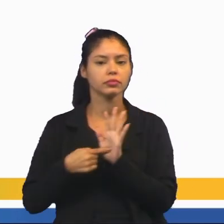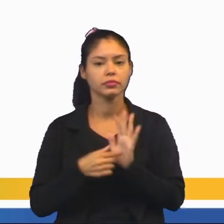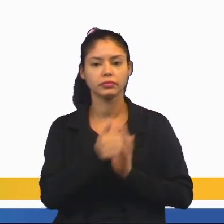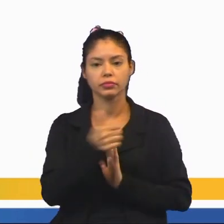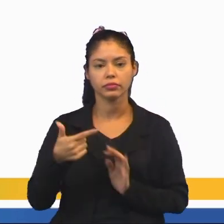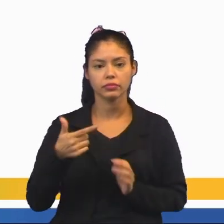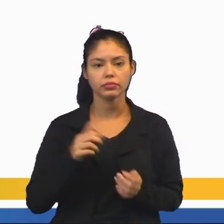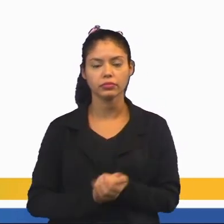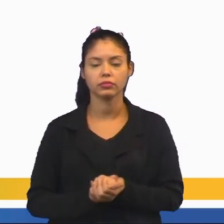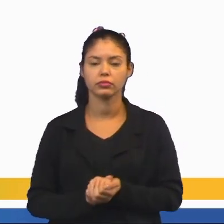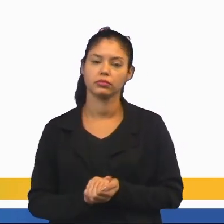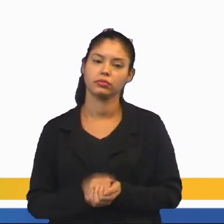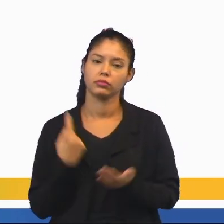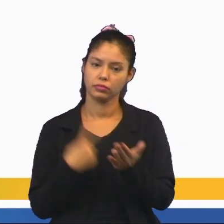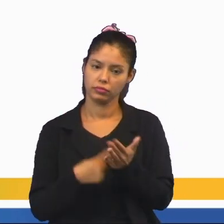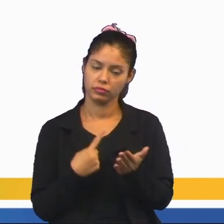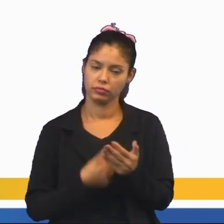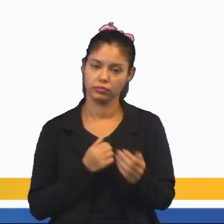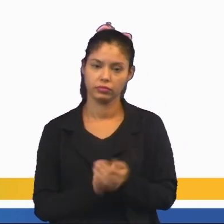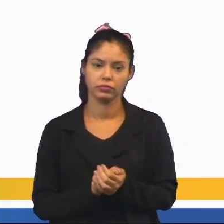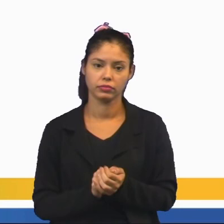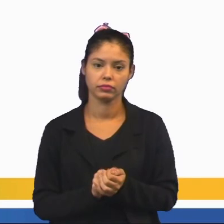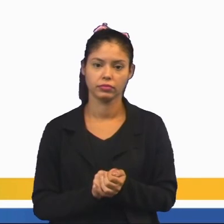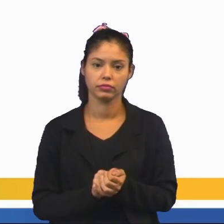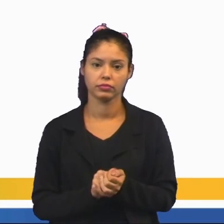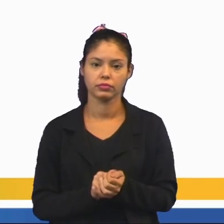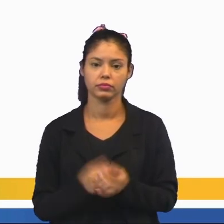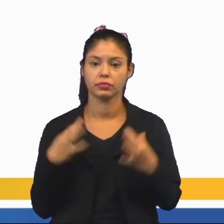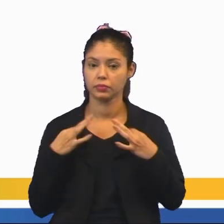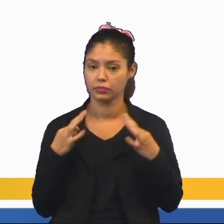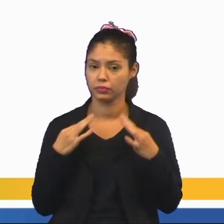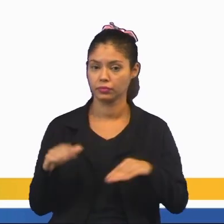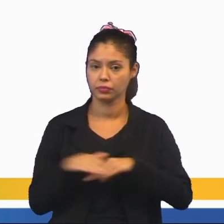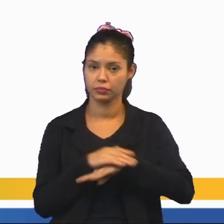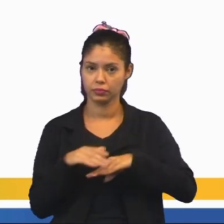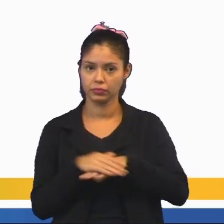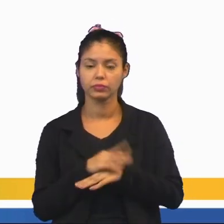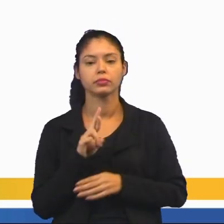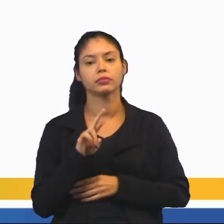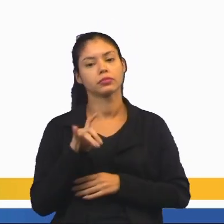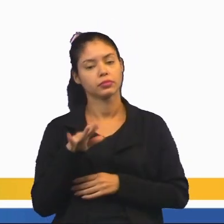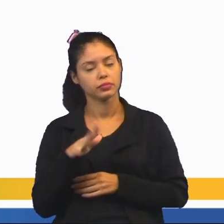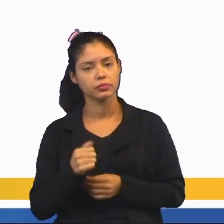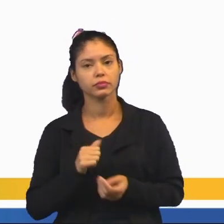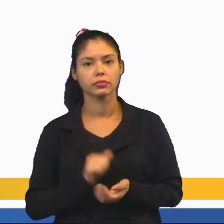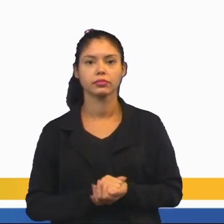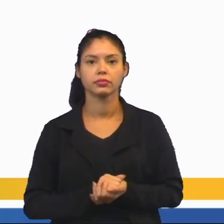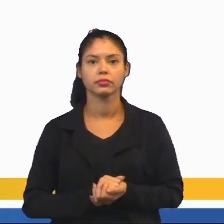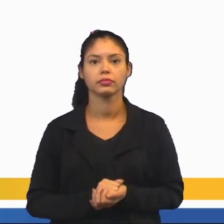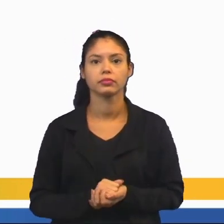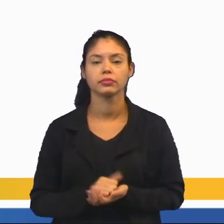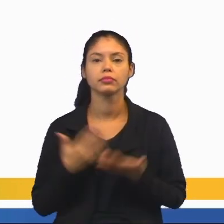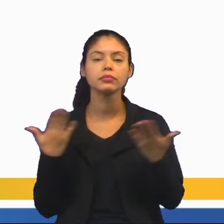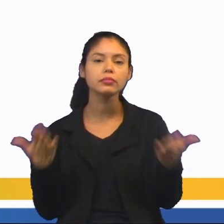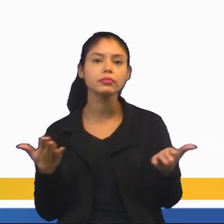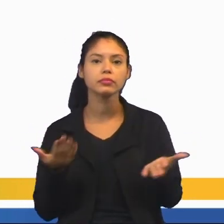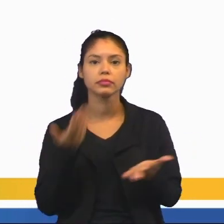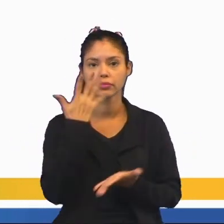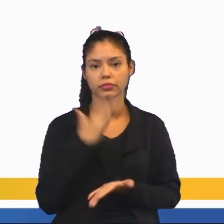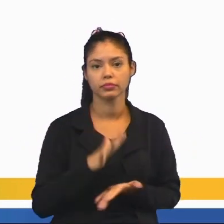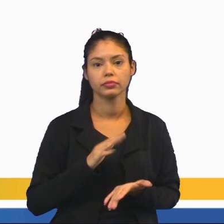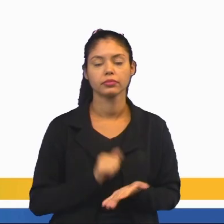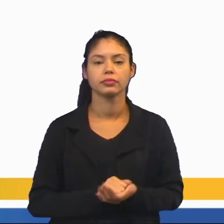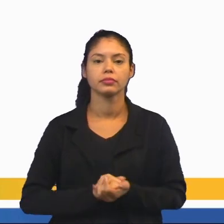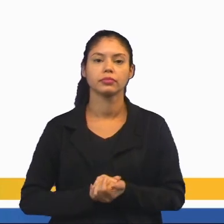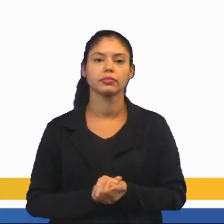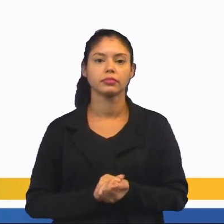as possibilidades de combinações entre as peças de vestuários de Roberta. Então,